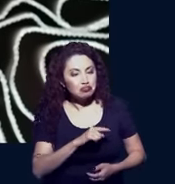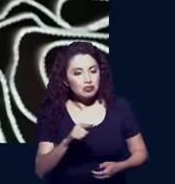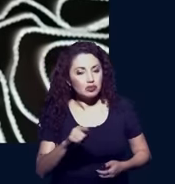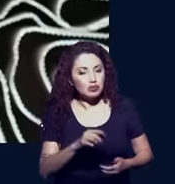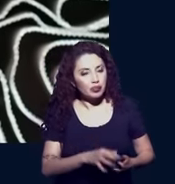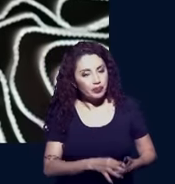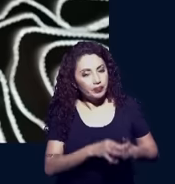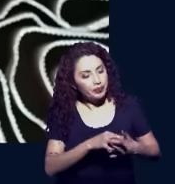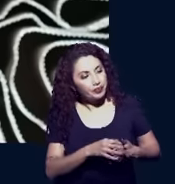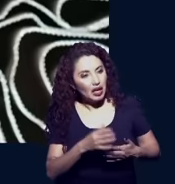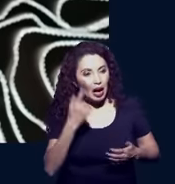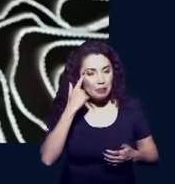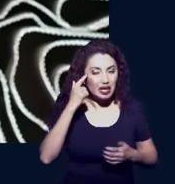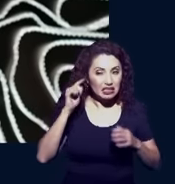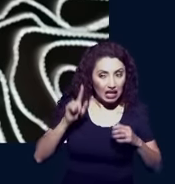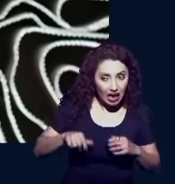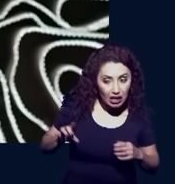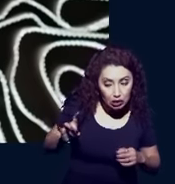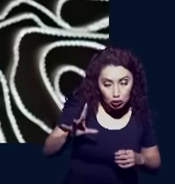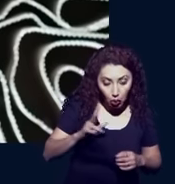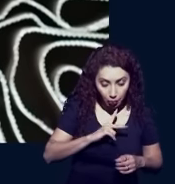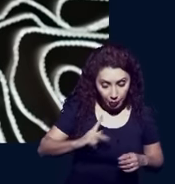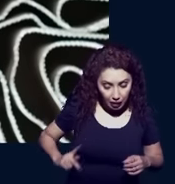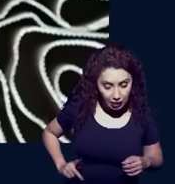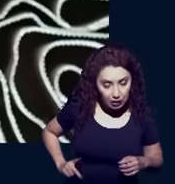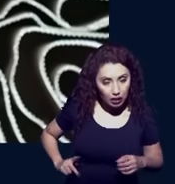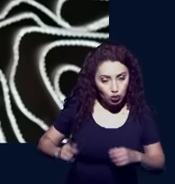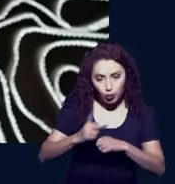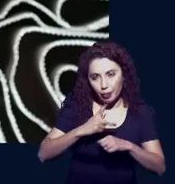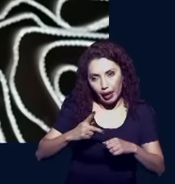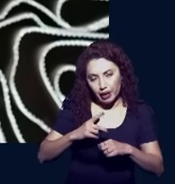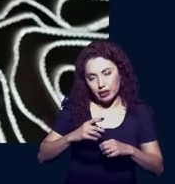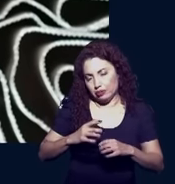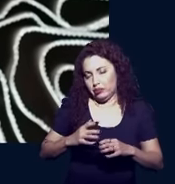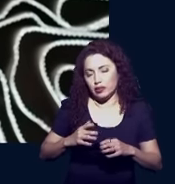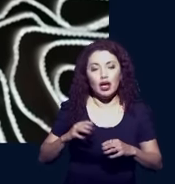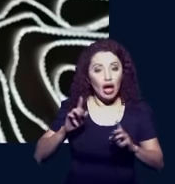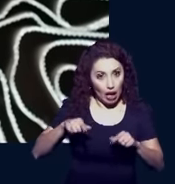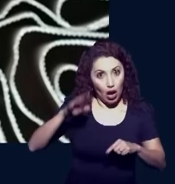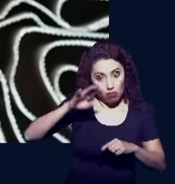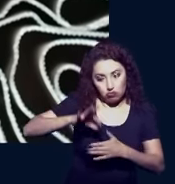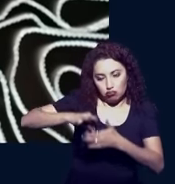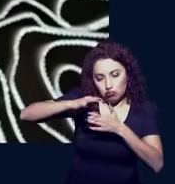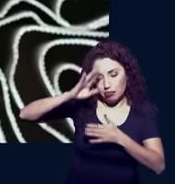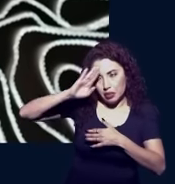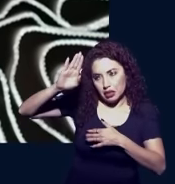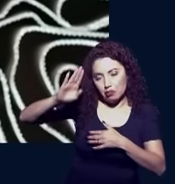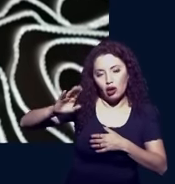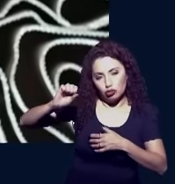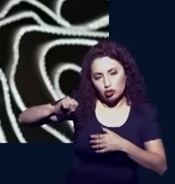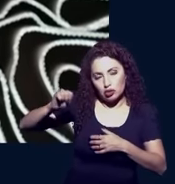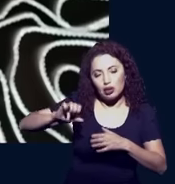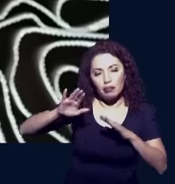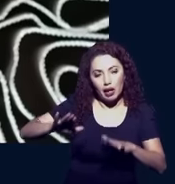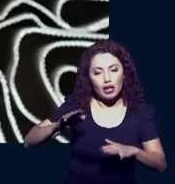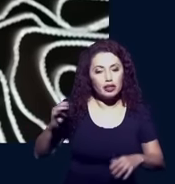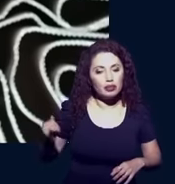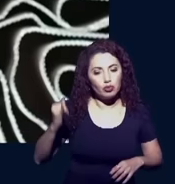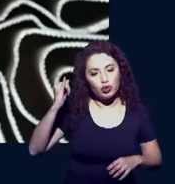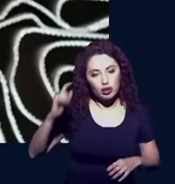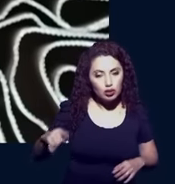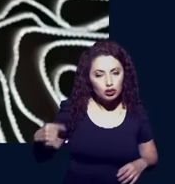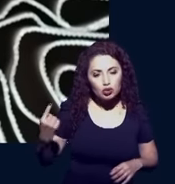uma é o presidente da república obviamente a liderança principal eh mas é muito importante a gente